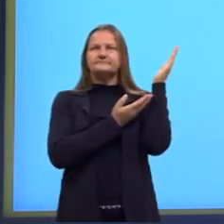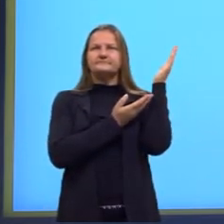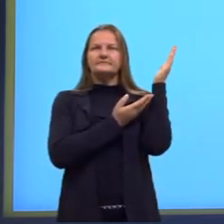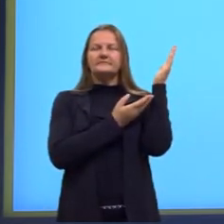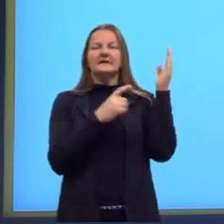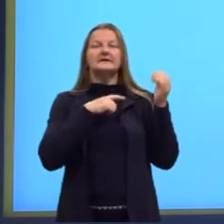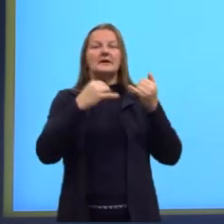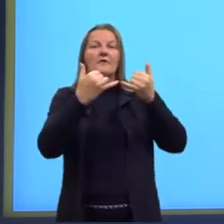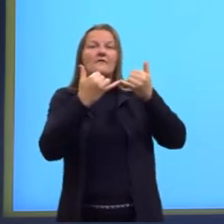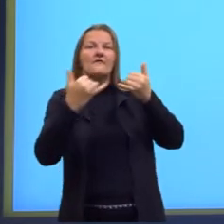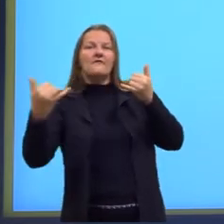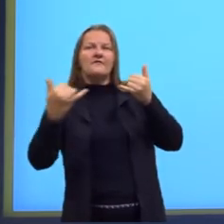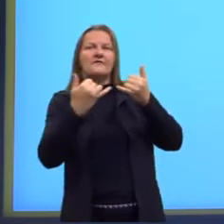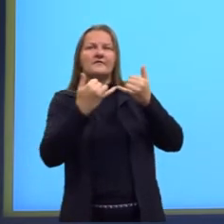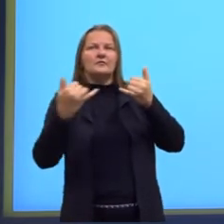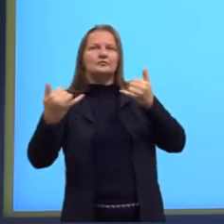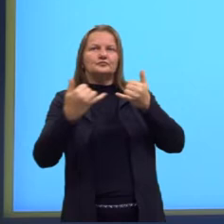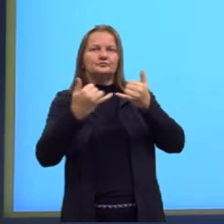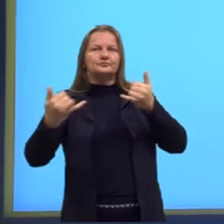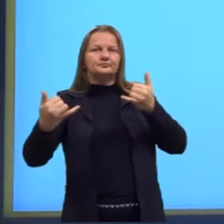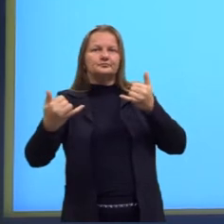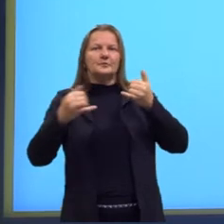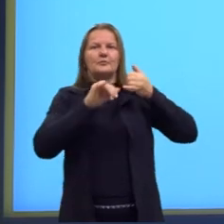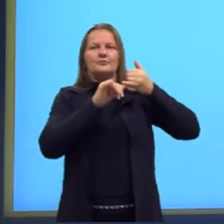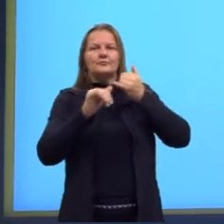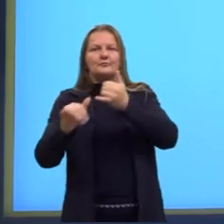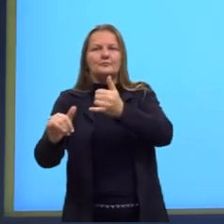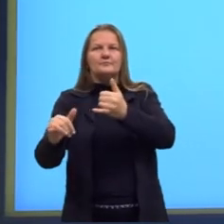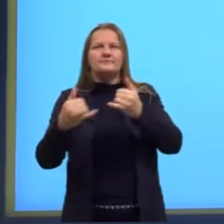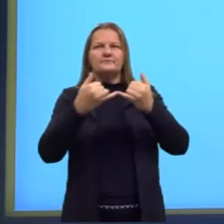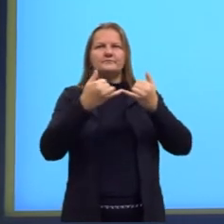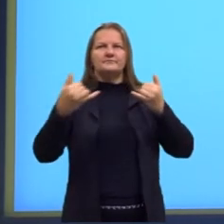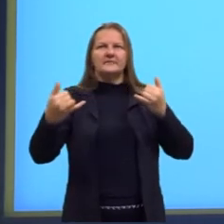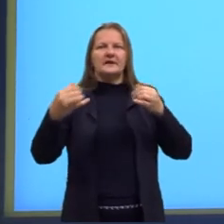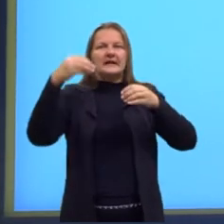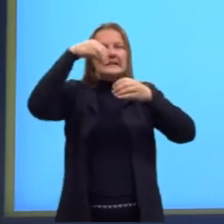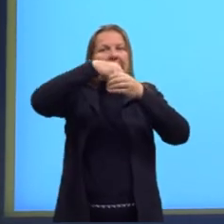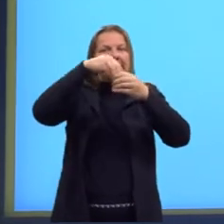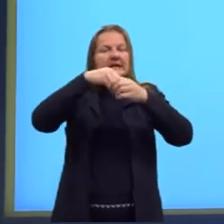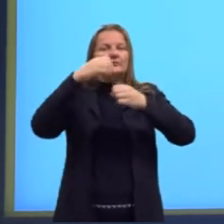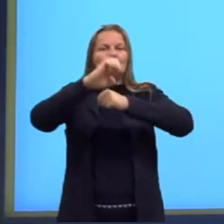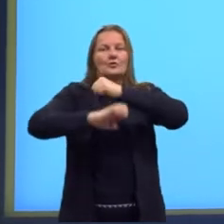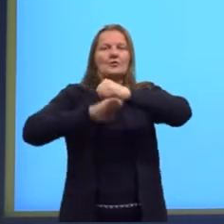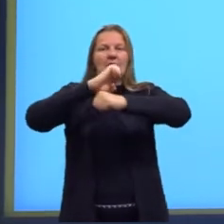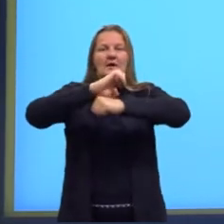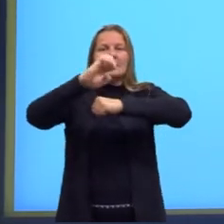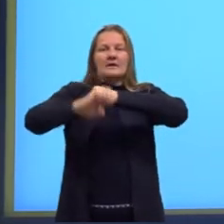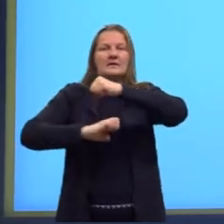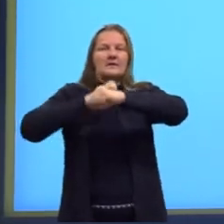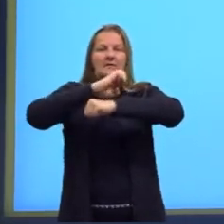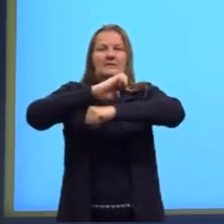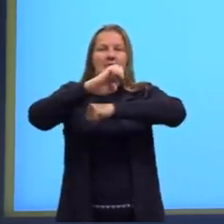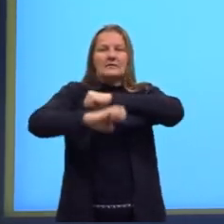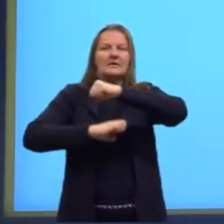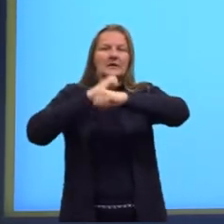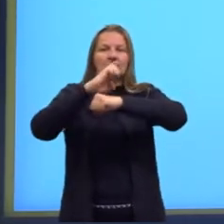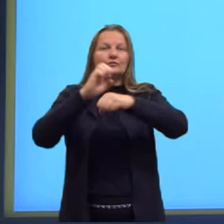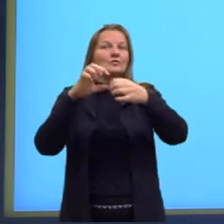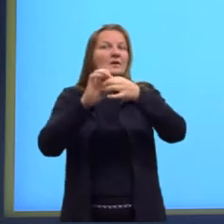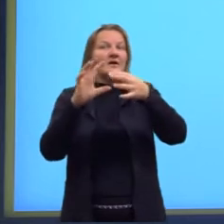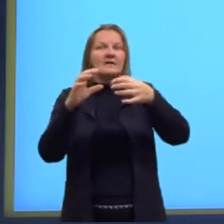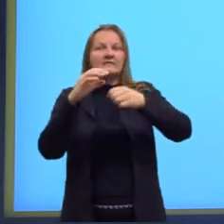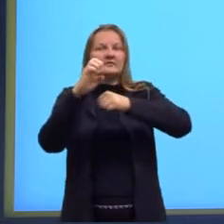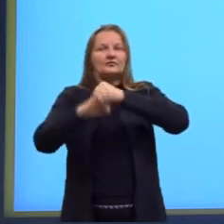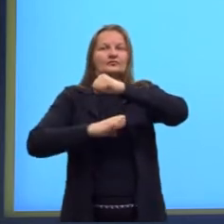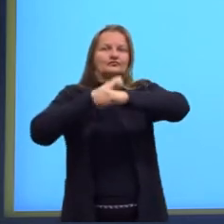um certo fio condutor de eletricidade eu tenho né vários elétrons aqueles que a gente chama de elétrons livres